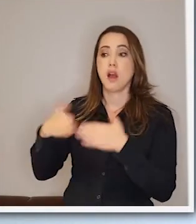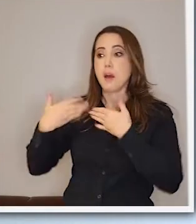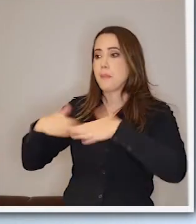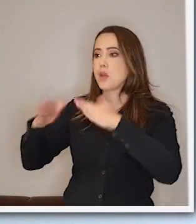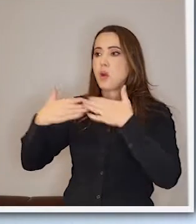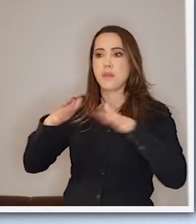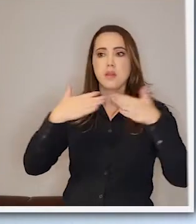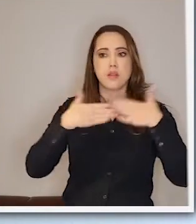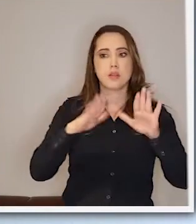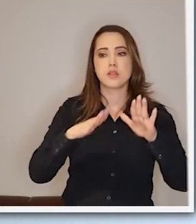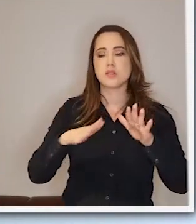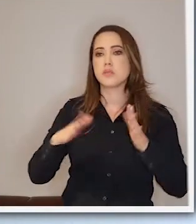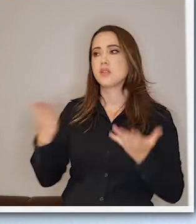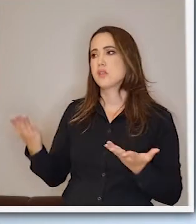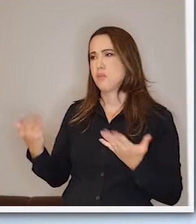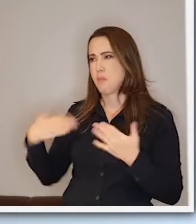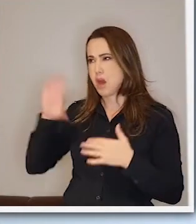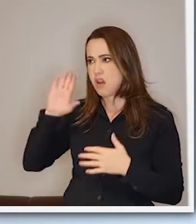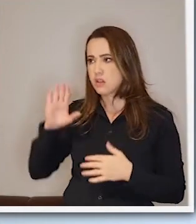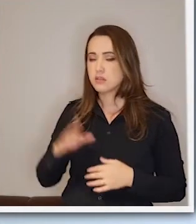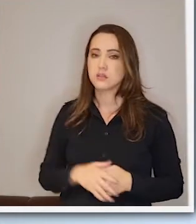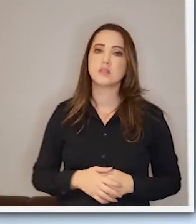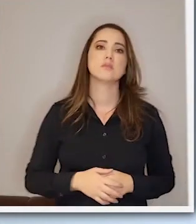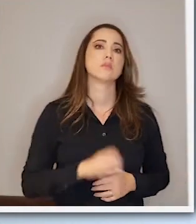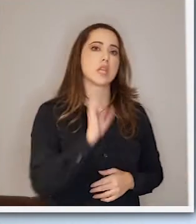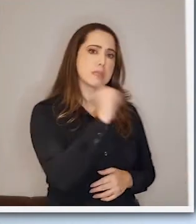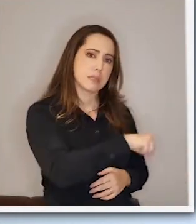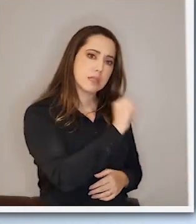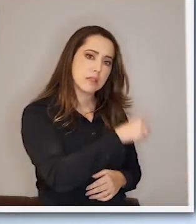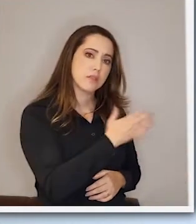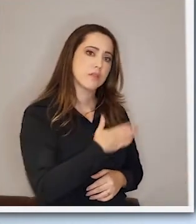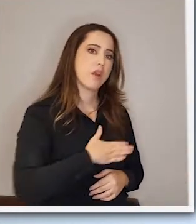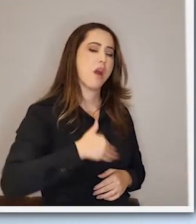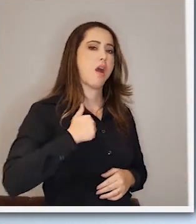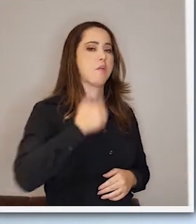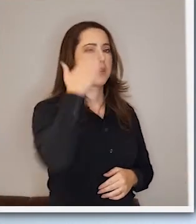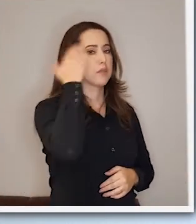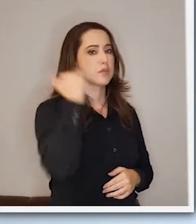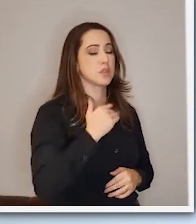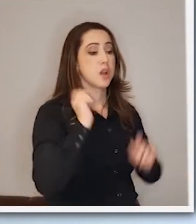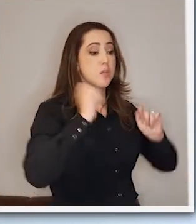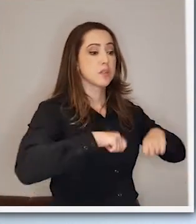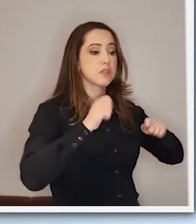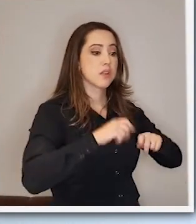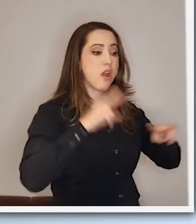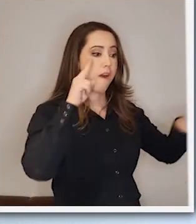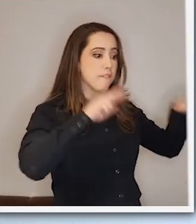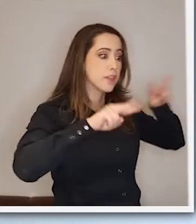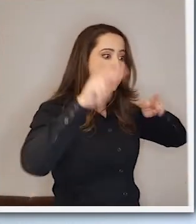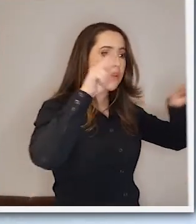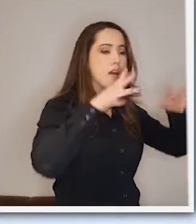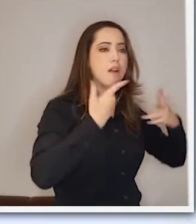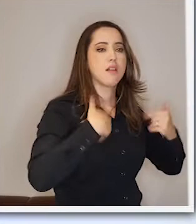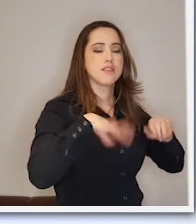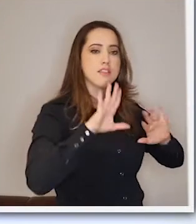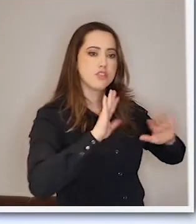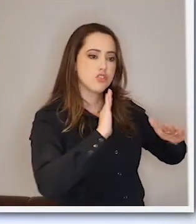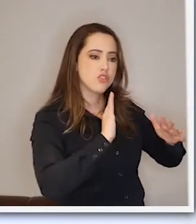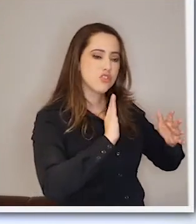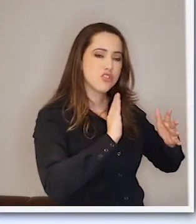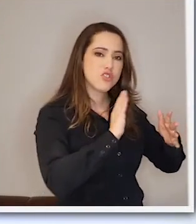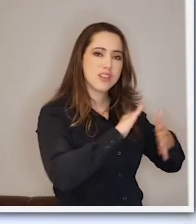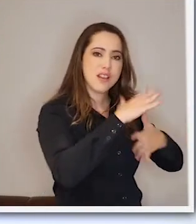virtude da pandemia, as portas se abriram mais? Muito. A dona Michele, ela potencializou